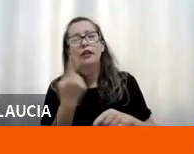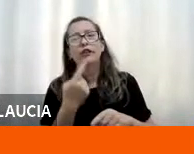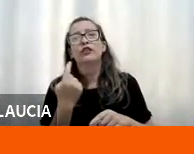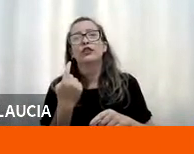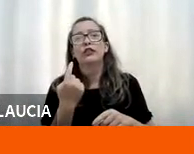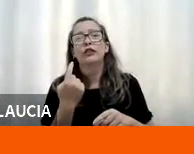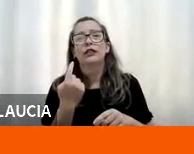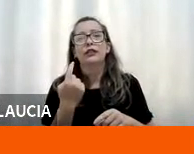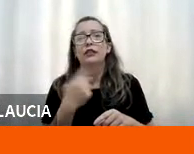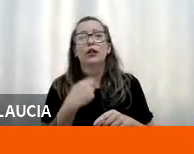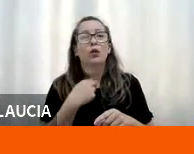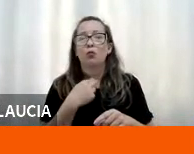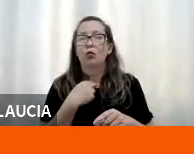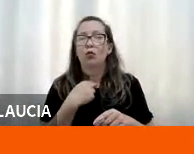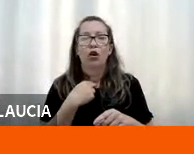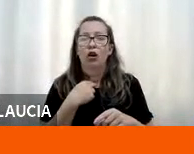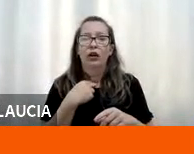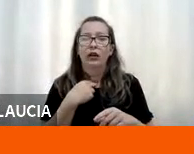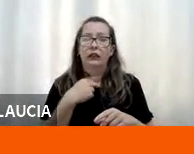não arriscar, né?